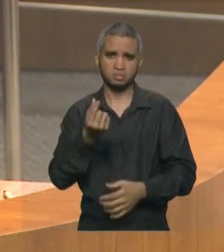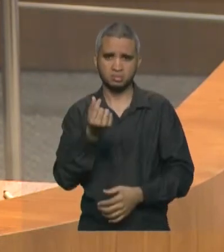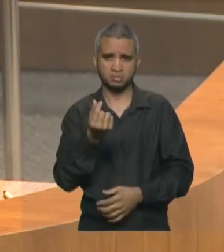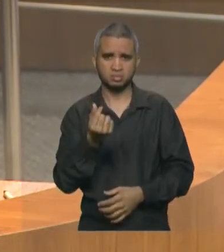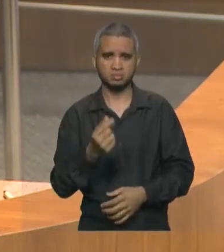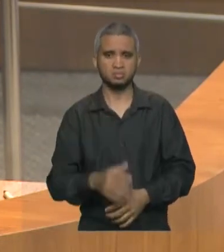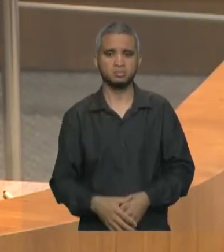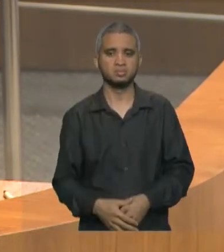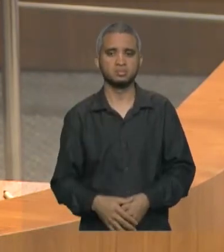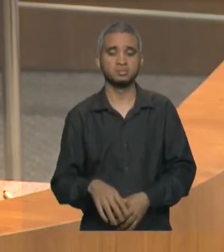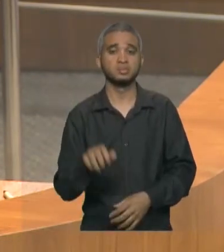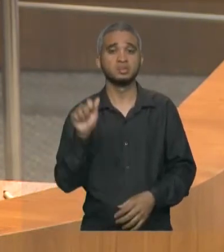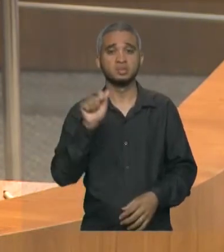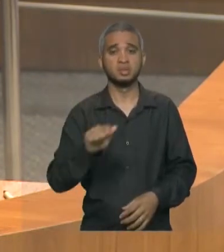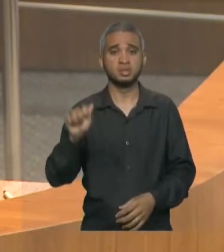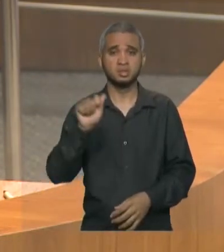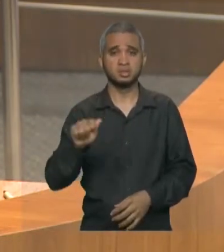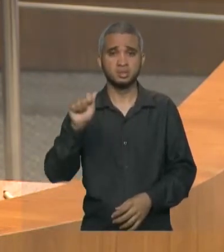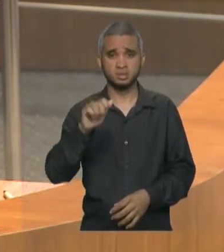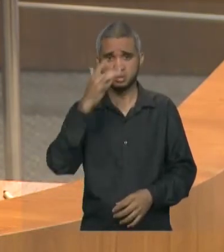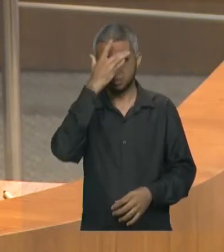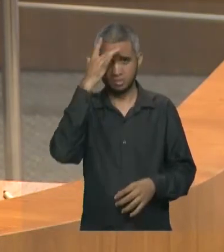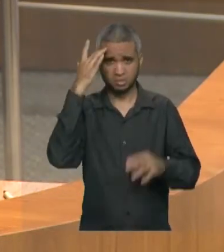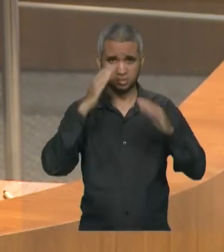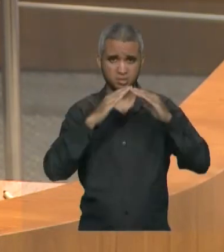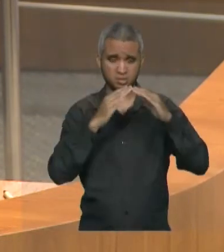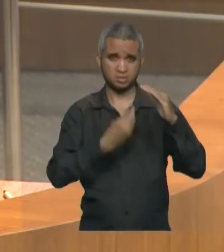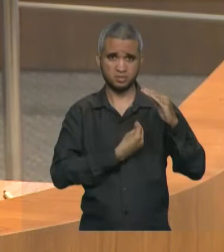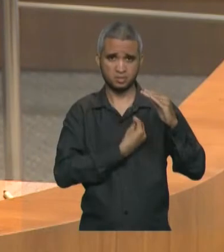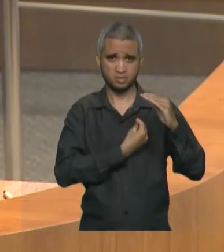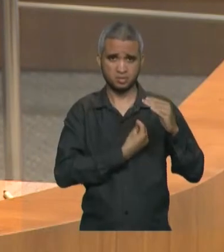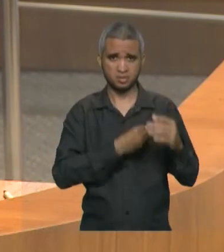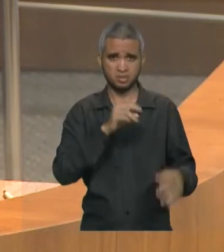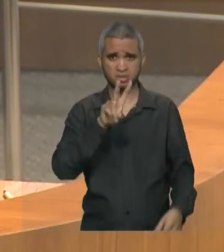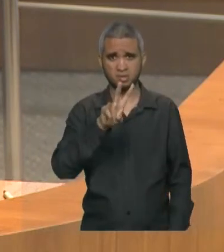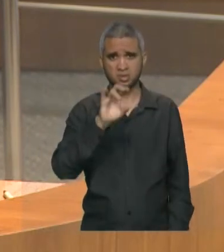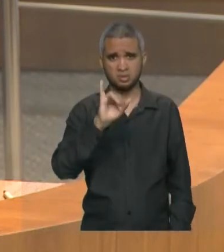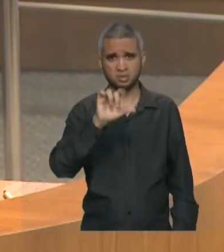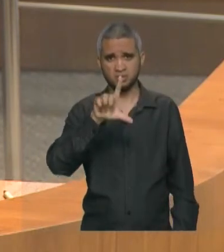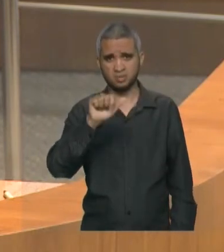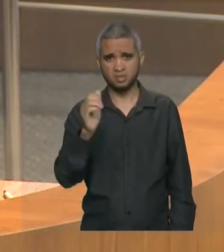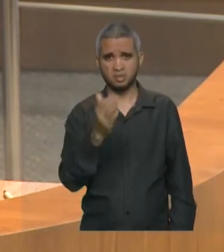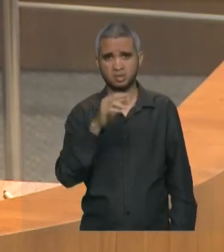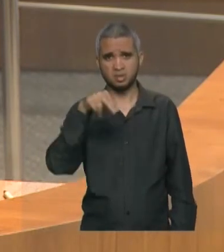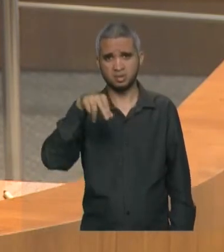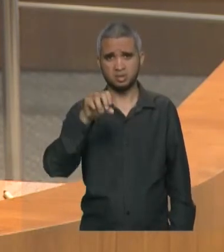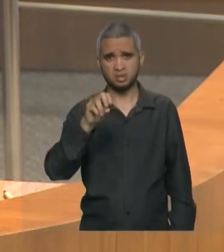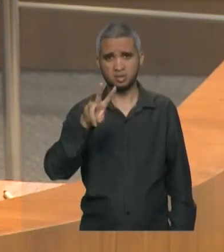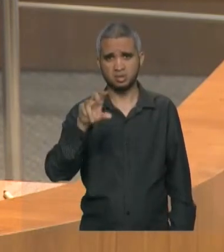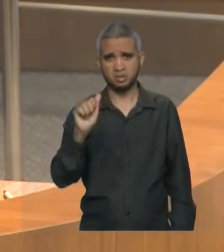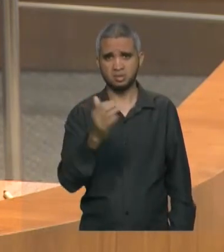Associação dos Moradores do Bairro Vila Nova República, no município de São Luís. Fundação Sousandred.